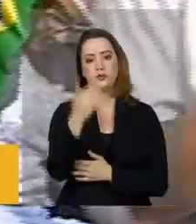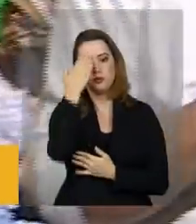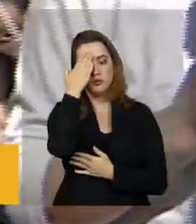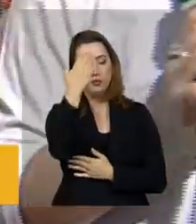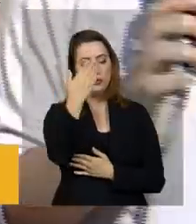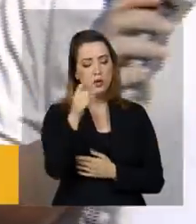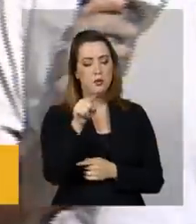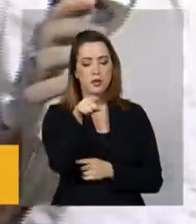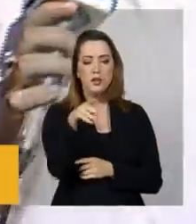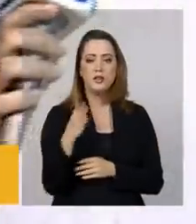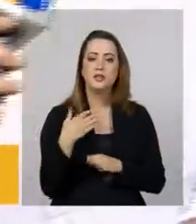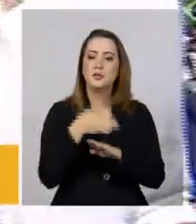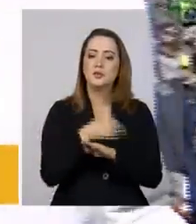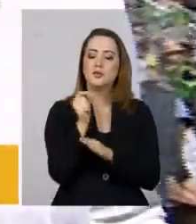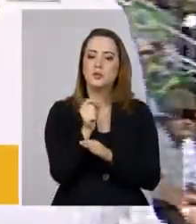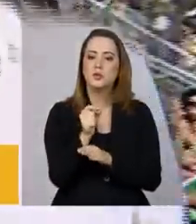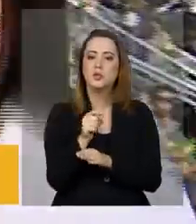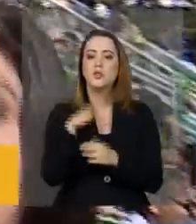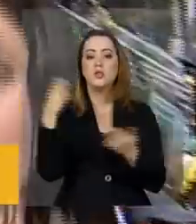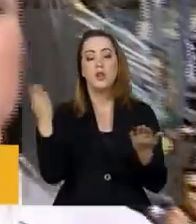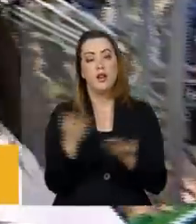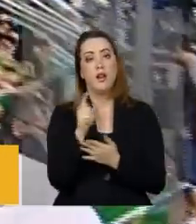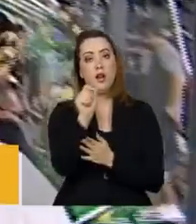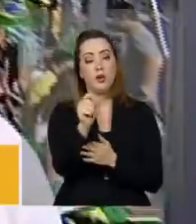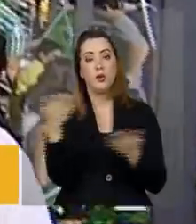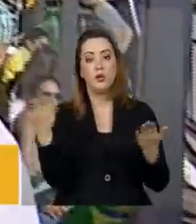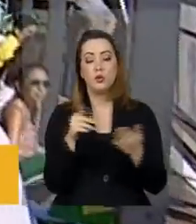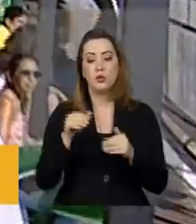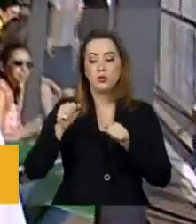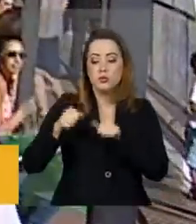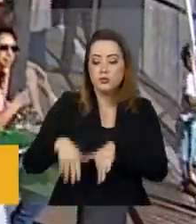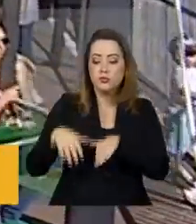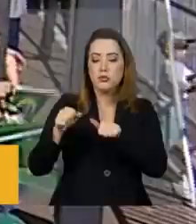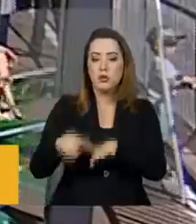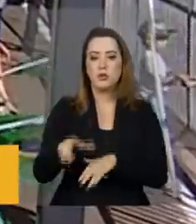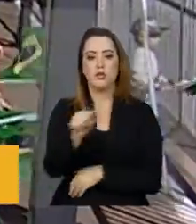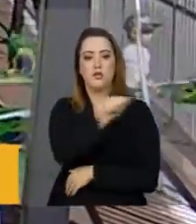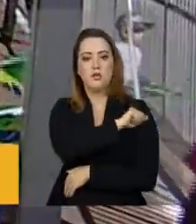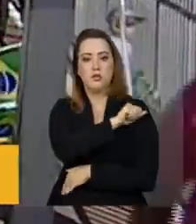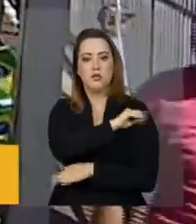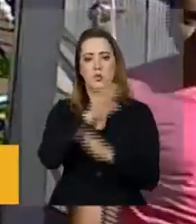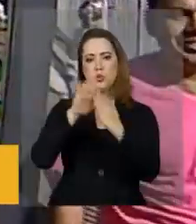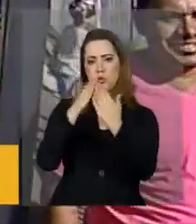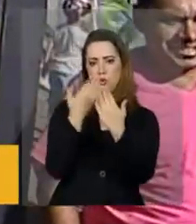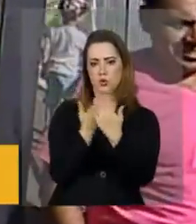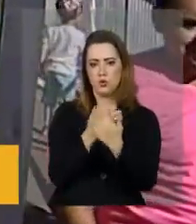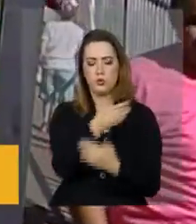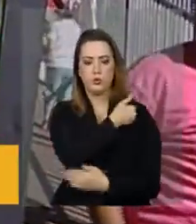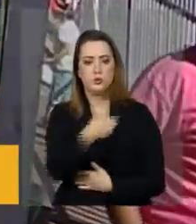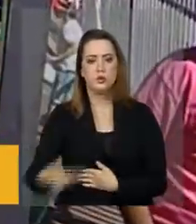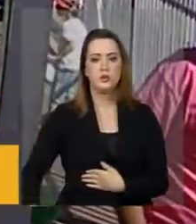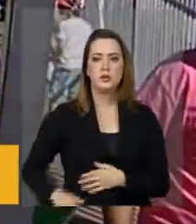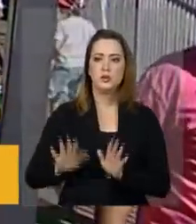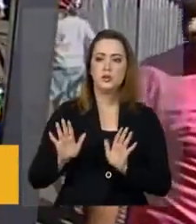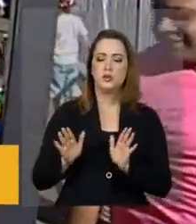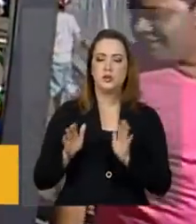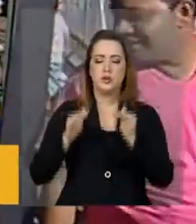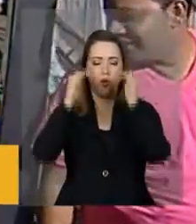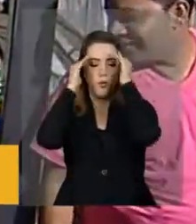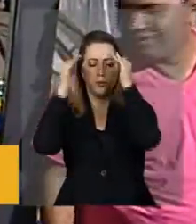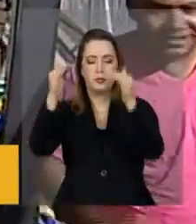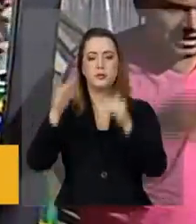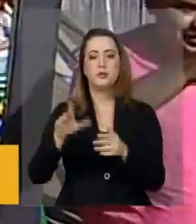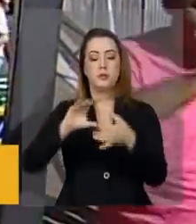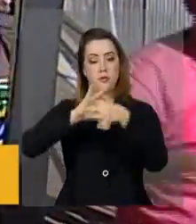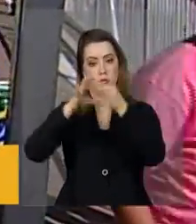sua participação. Bom, José Luiz, Daniele, no desfile, alunos da rede pública vão fazer uma homenagem aos Jogos Olímpicos e Paralímpicos do Rio